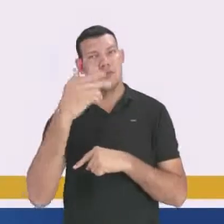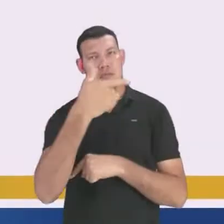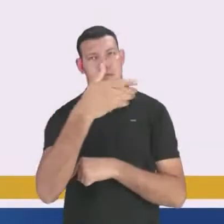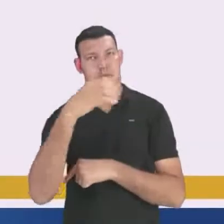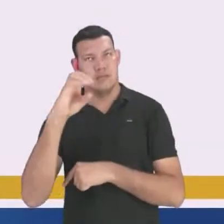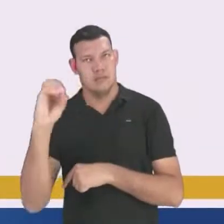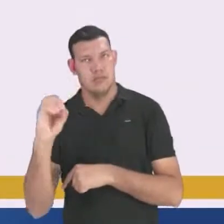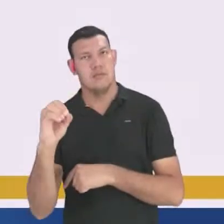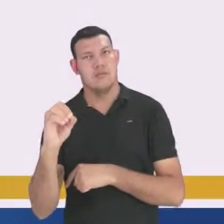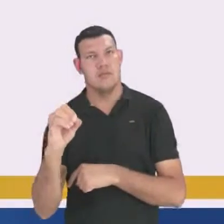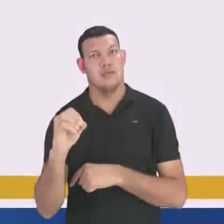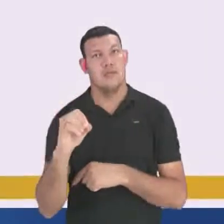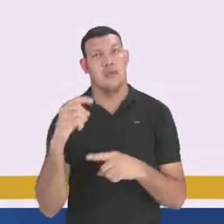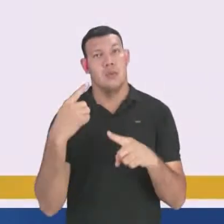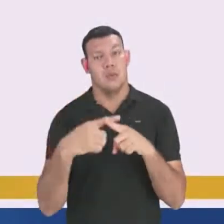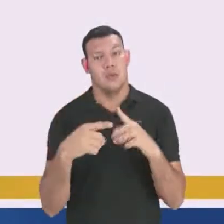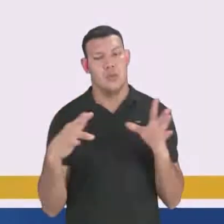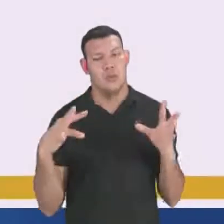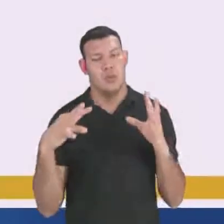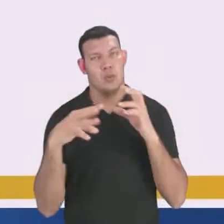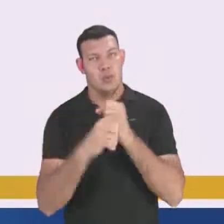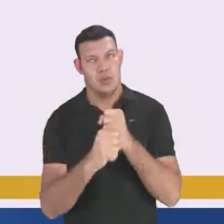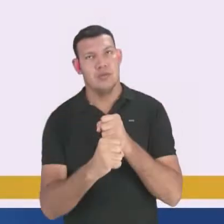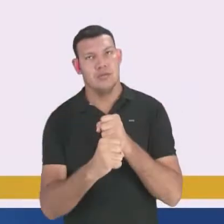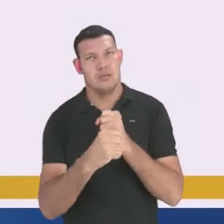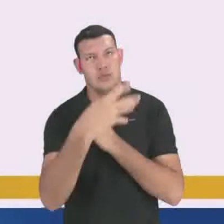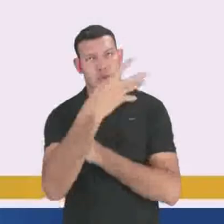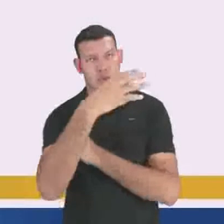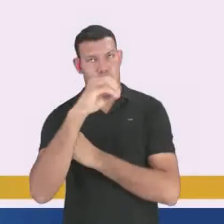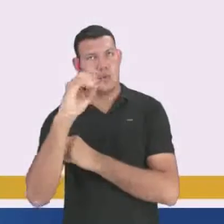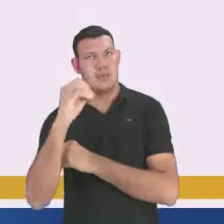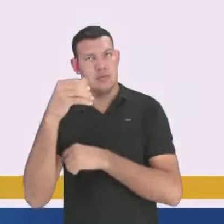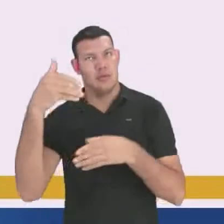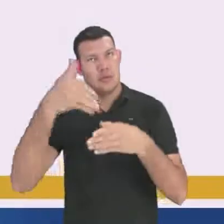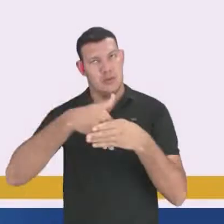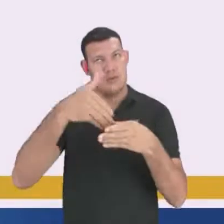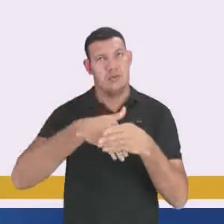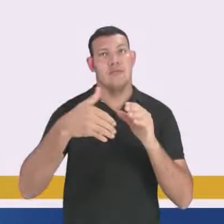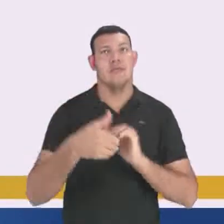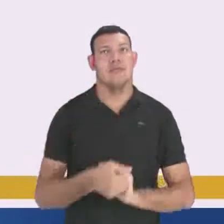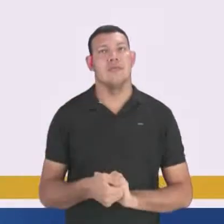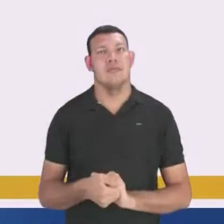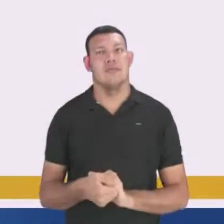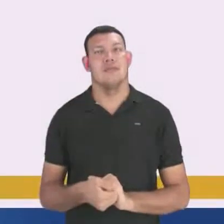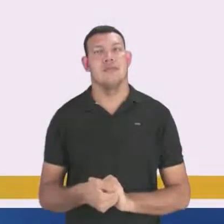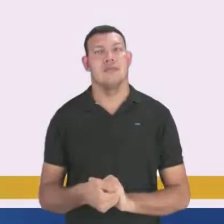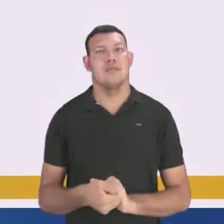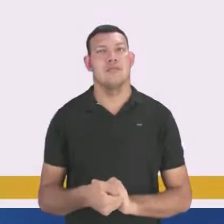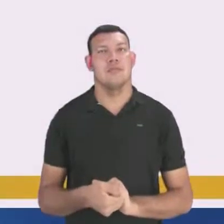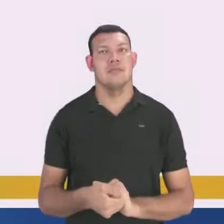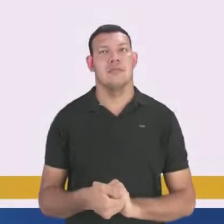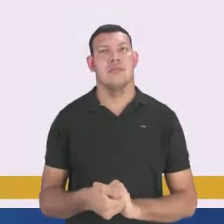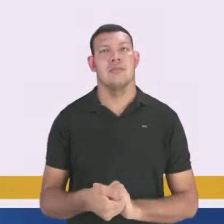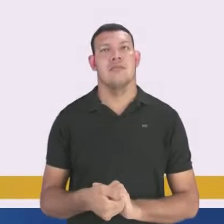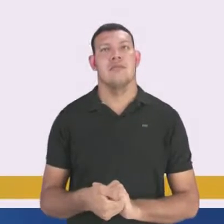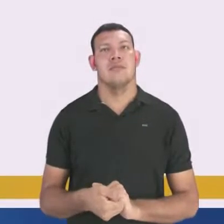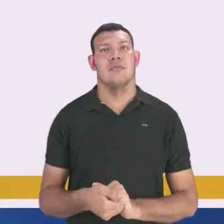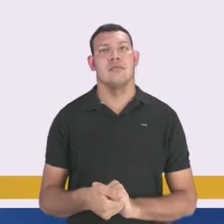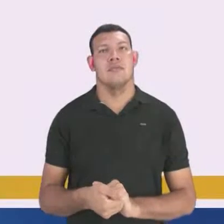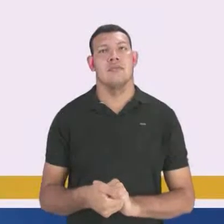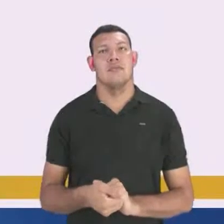votaram nessa eleição. Muito bem, então já metade do semicírculo, corresponde aos votos para B,